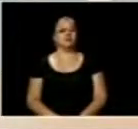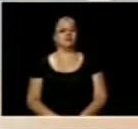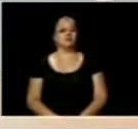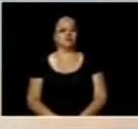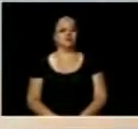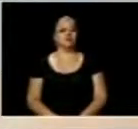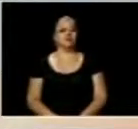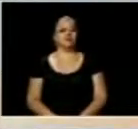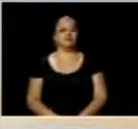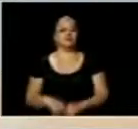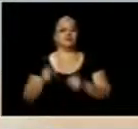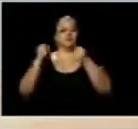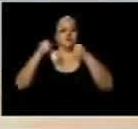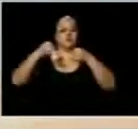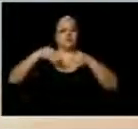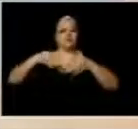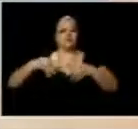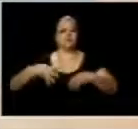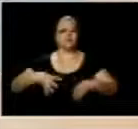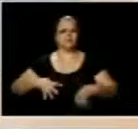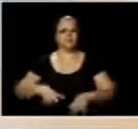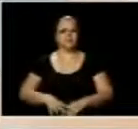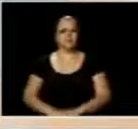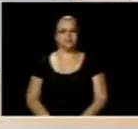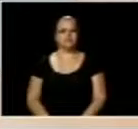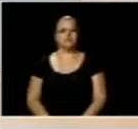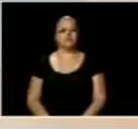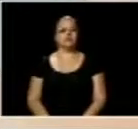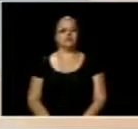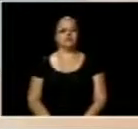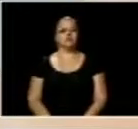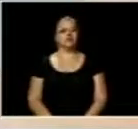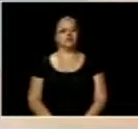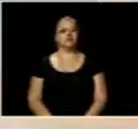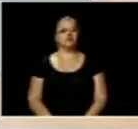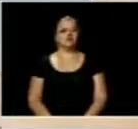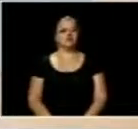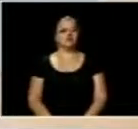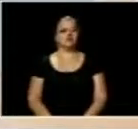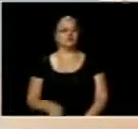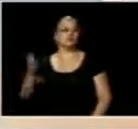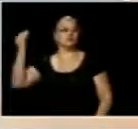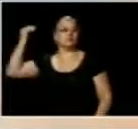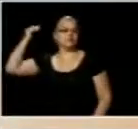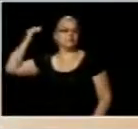tem que convocar todos os vereadores do mandato passado. Né?